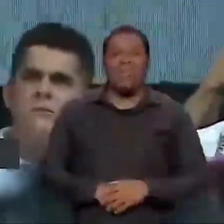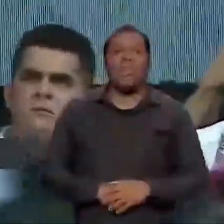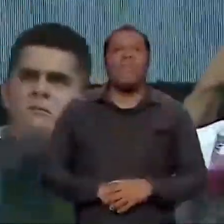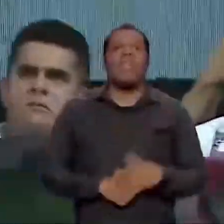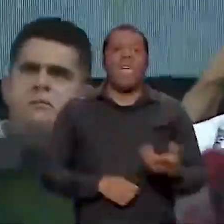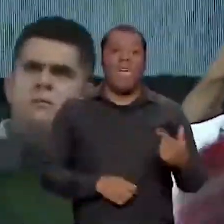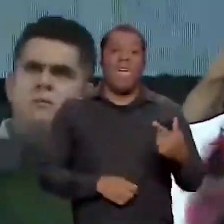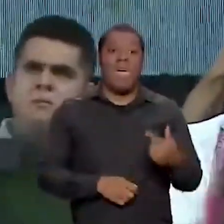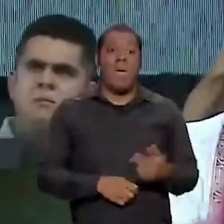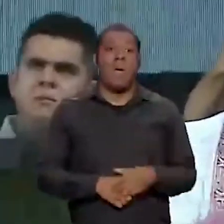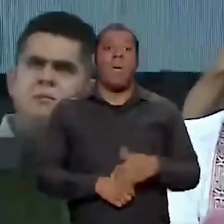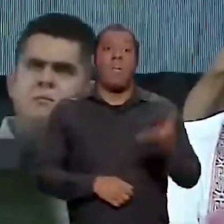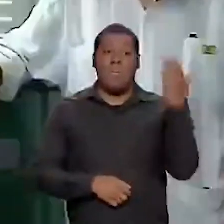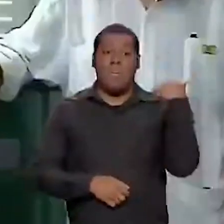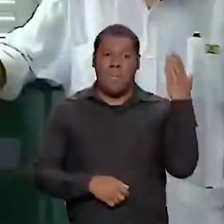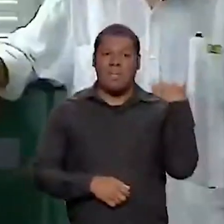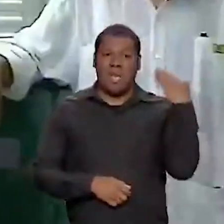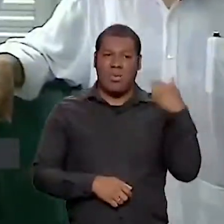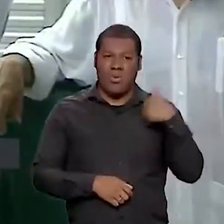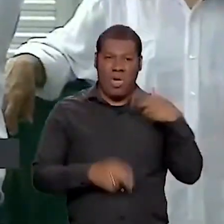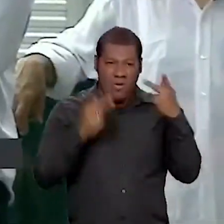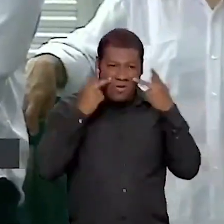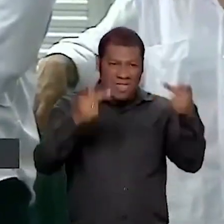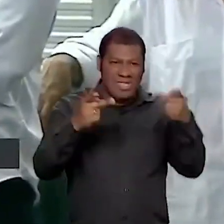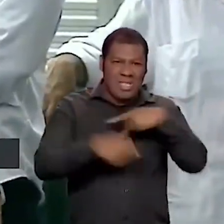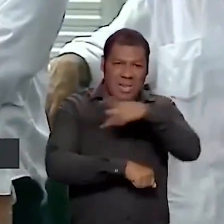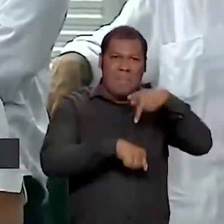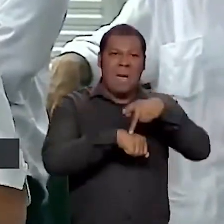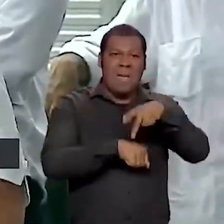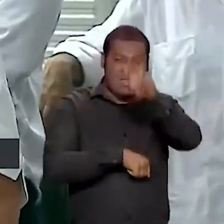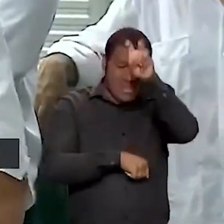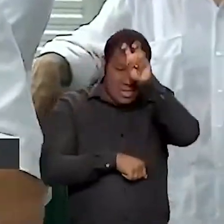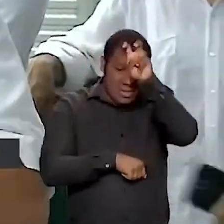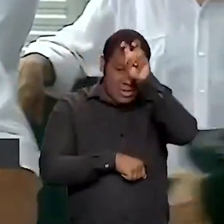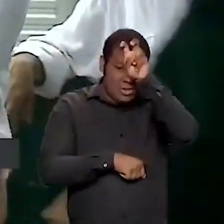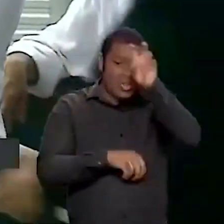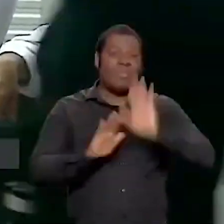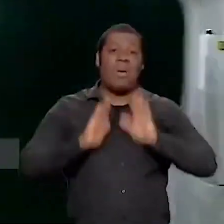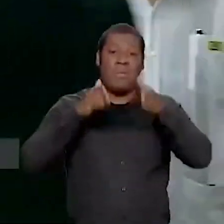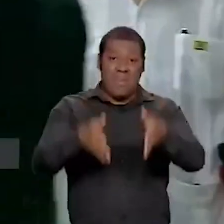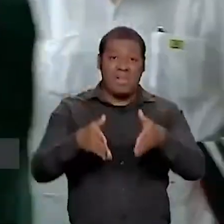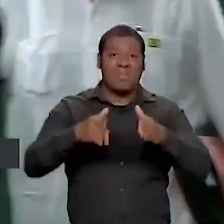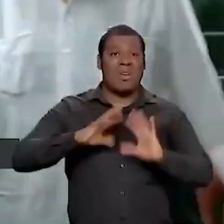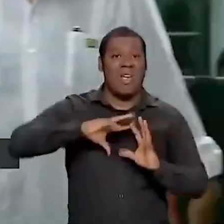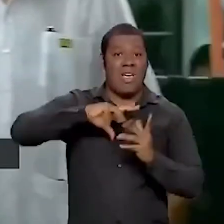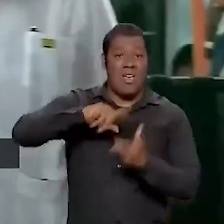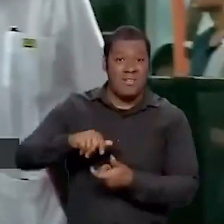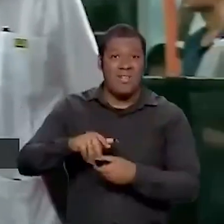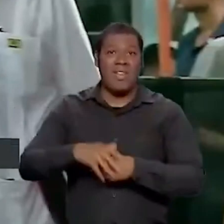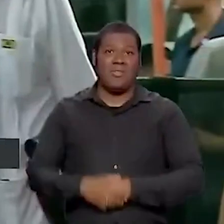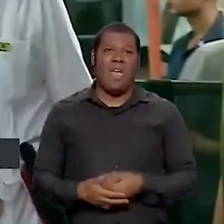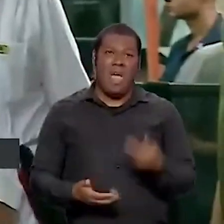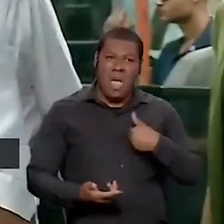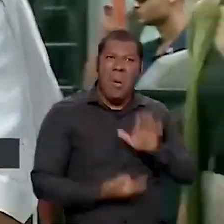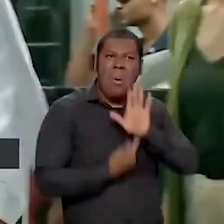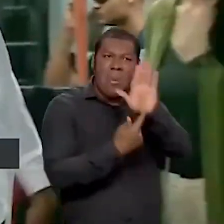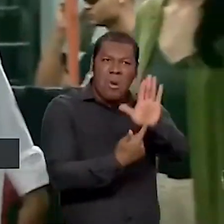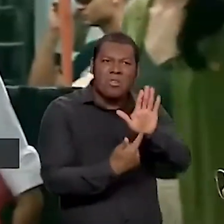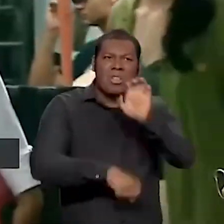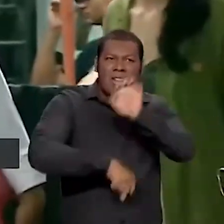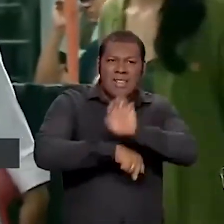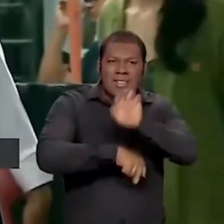aos Emirados, ao Egito, participar do evento, que nós colocamos a questão do Pará, o